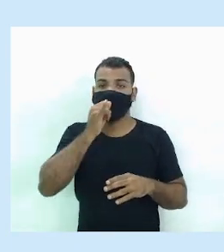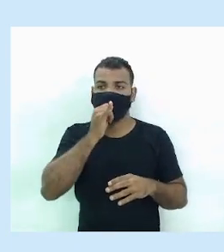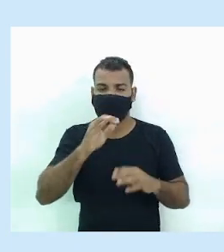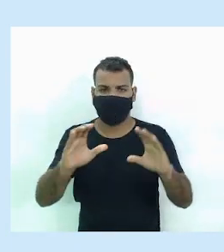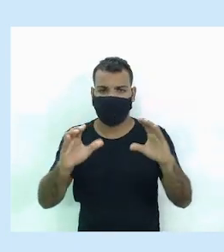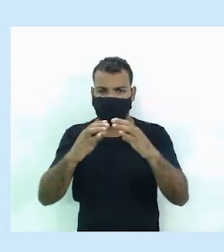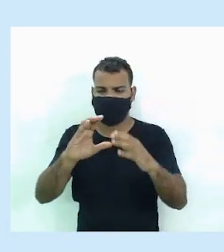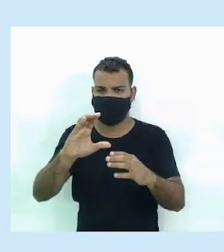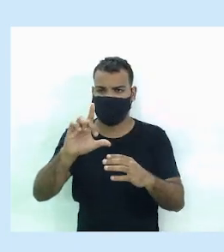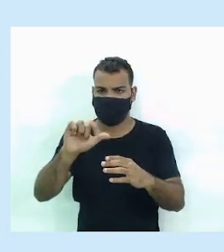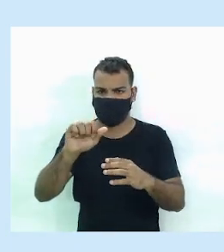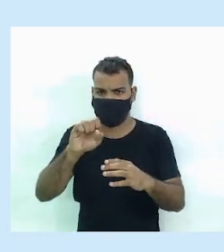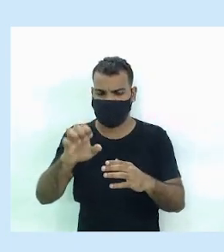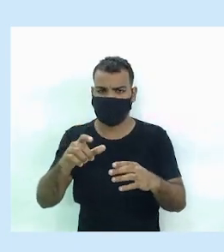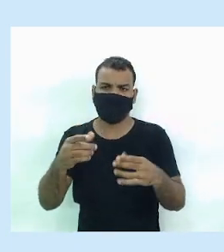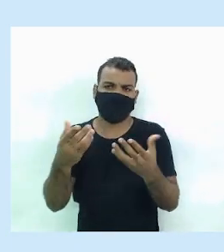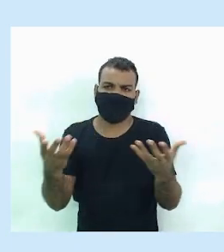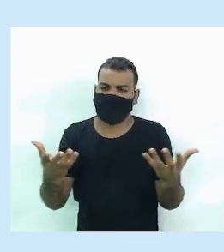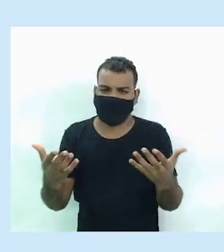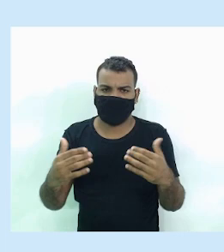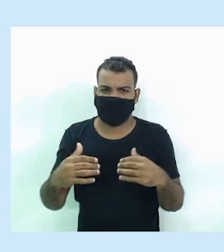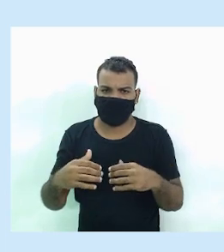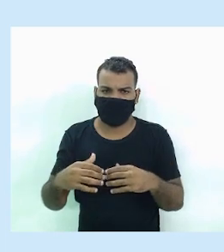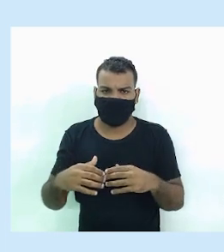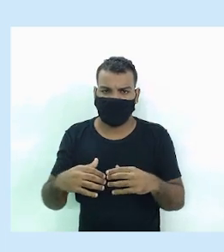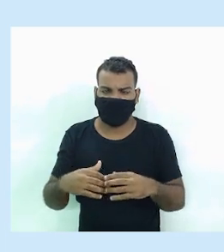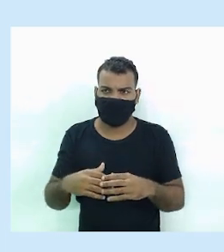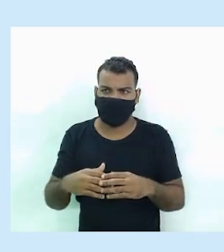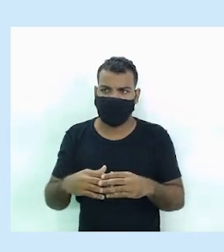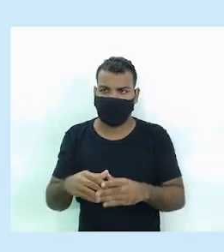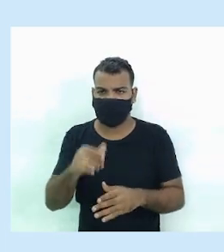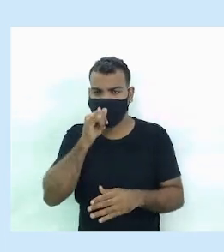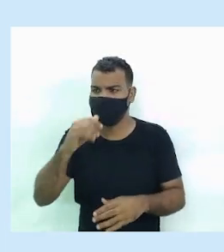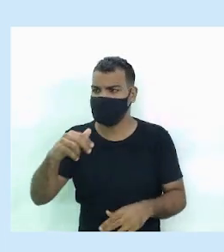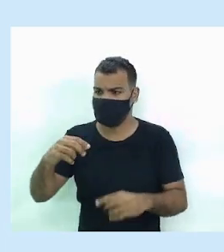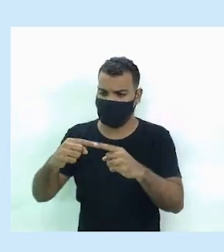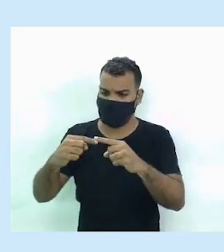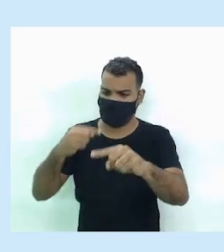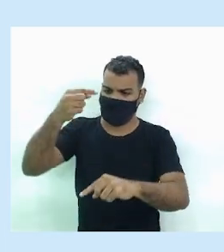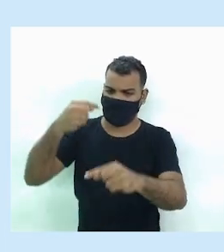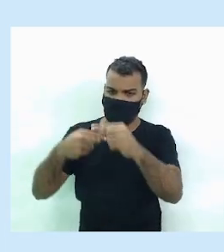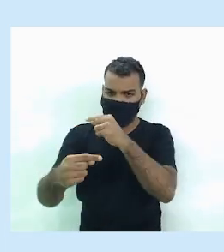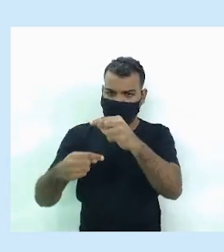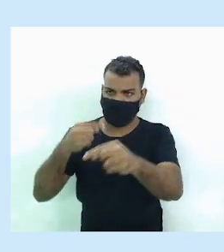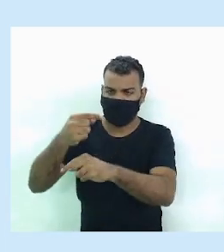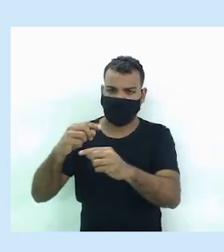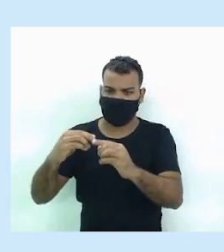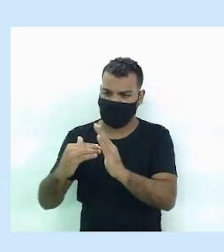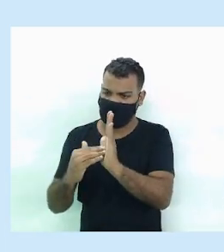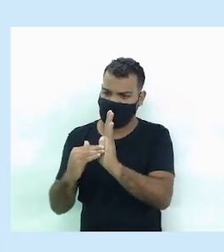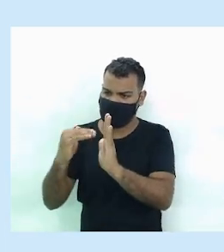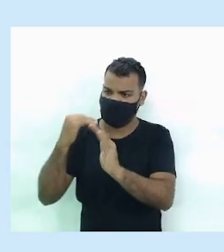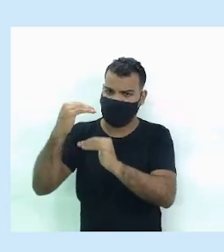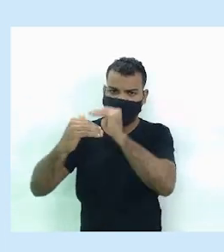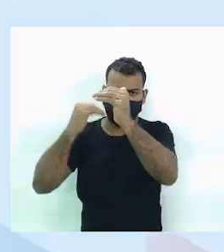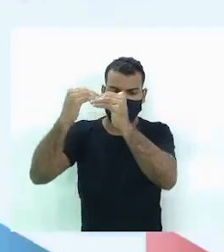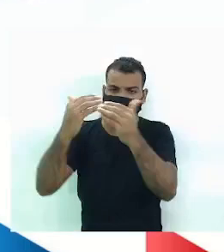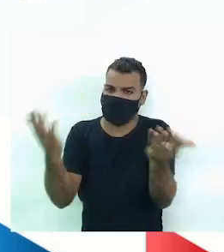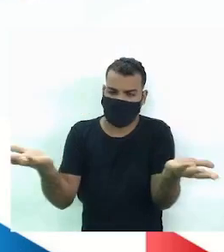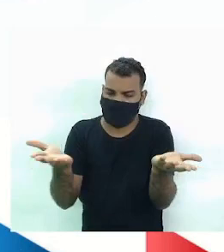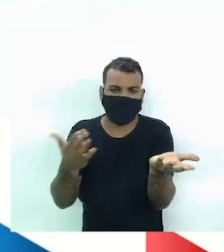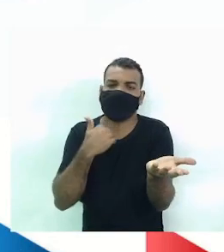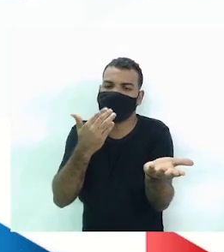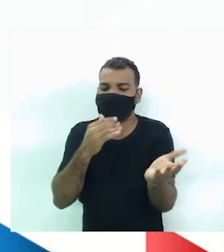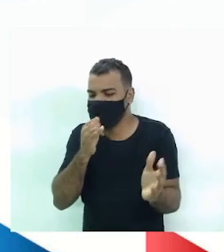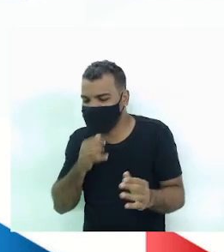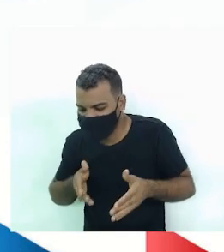classe, então você quem era não subia. Ou você era nobre ou você era escravo, não tinha outra alternativa. Vem